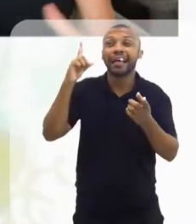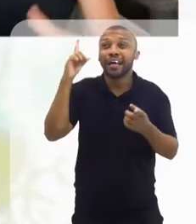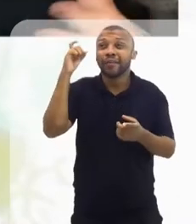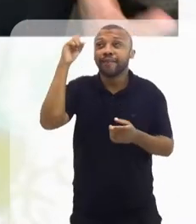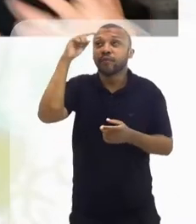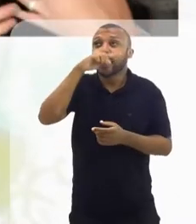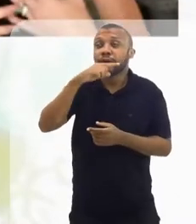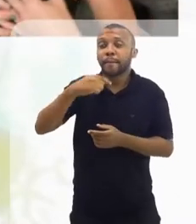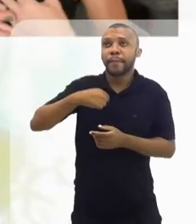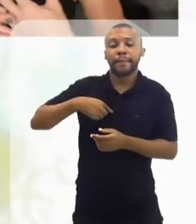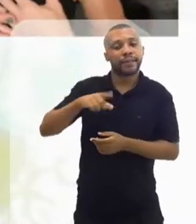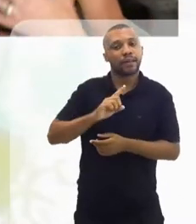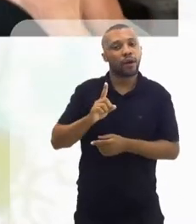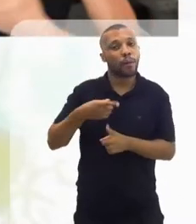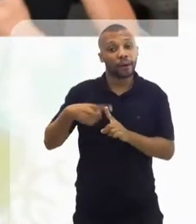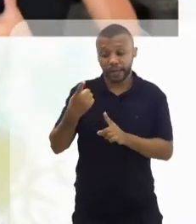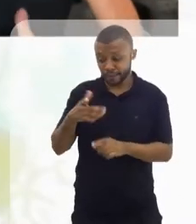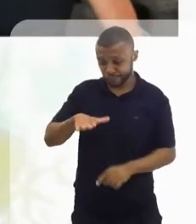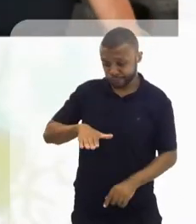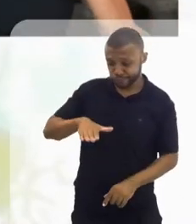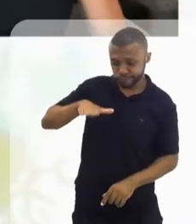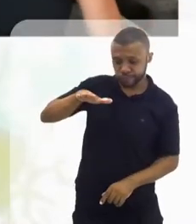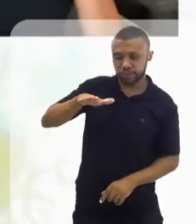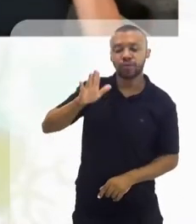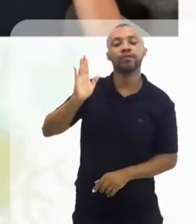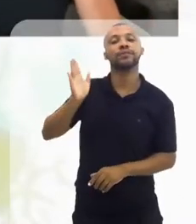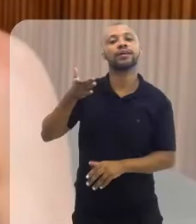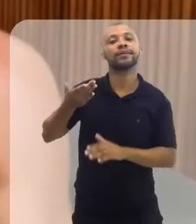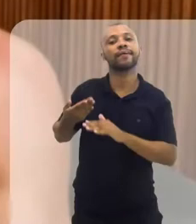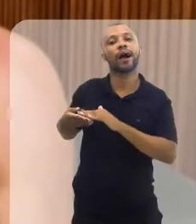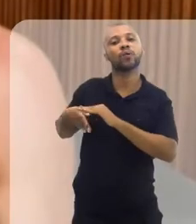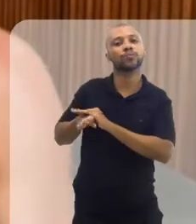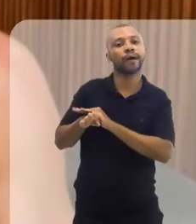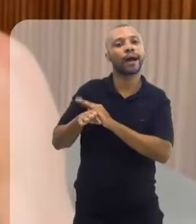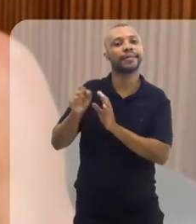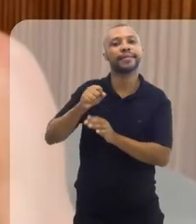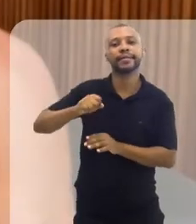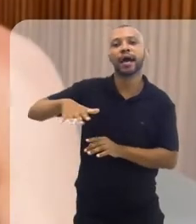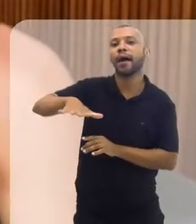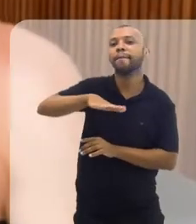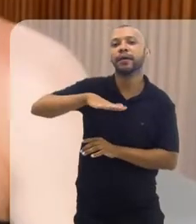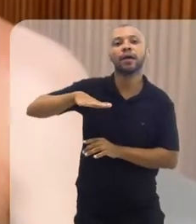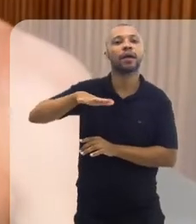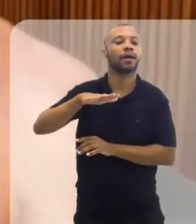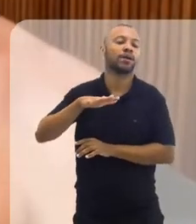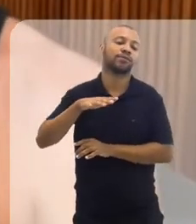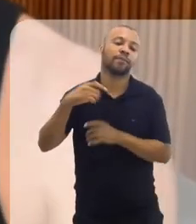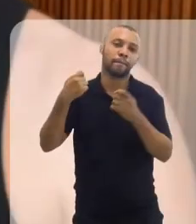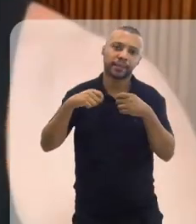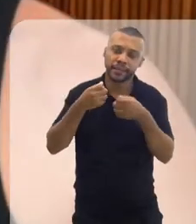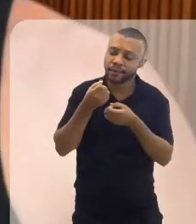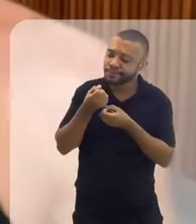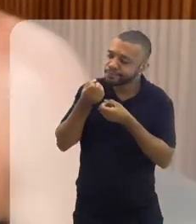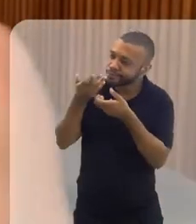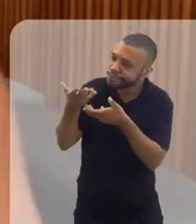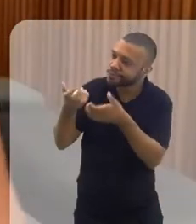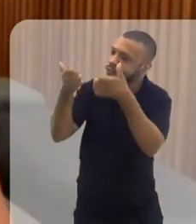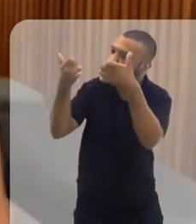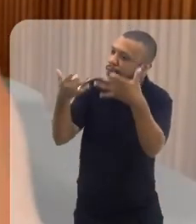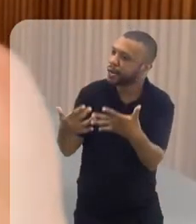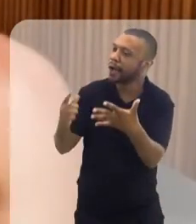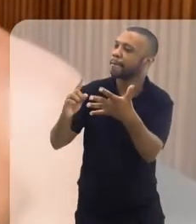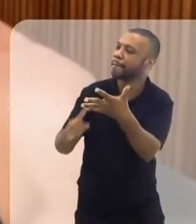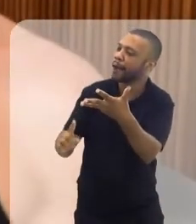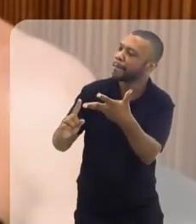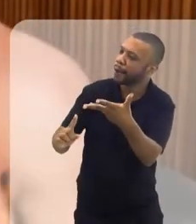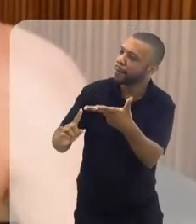lidar. Não era dificuldade para mim, porque eu cresci meio que nesse ambiente, né, onde eu tinha que dar explicações, de que eu